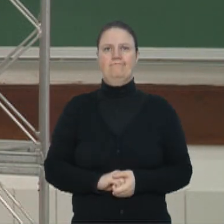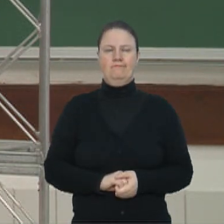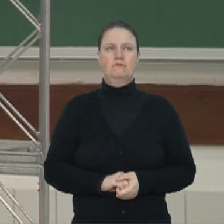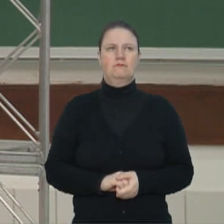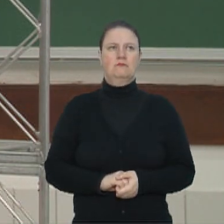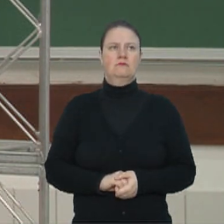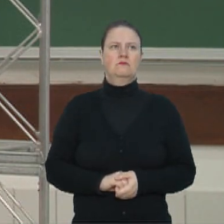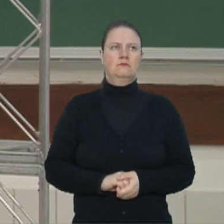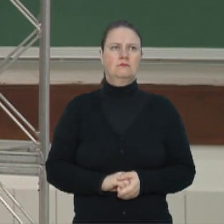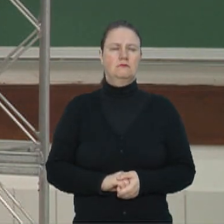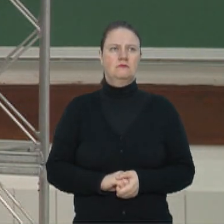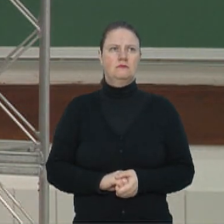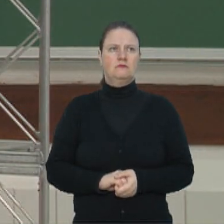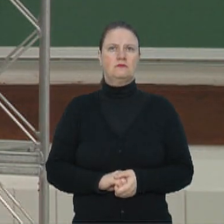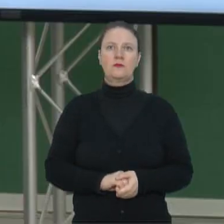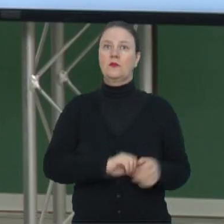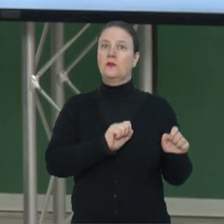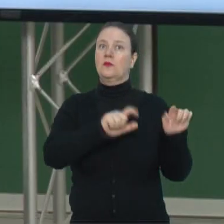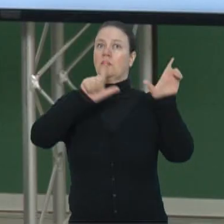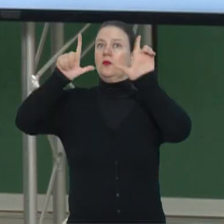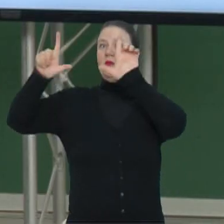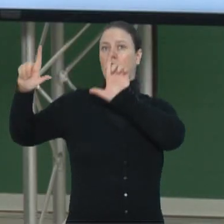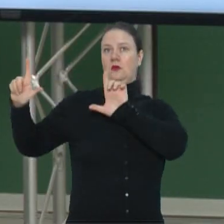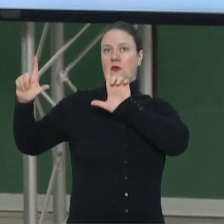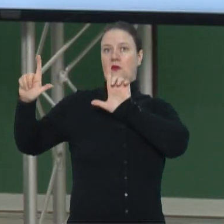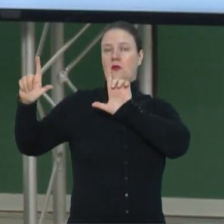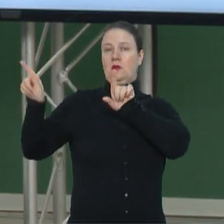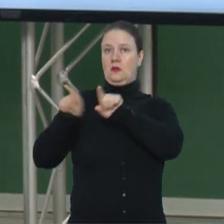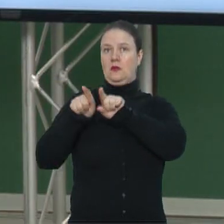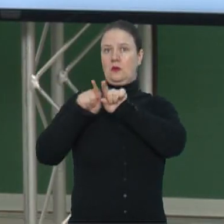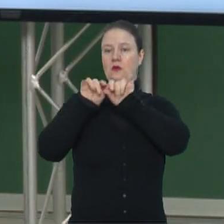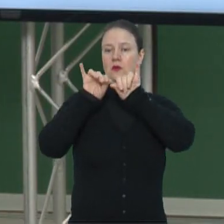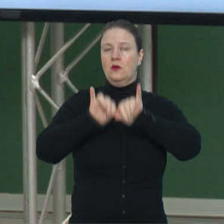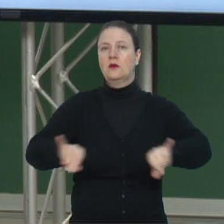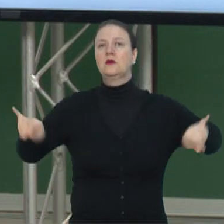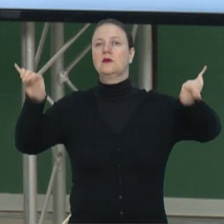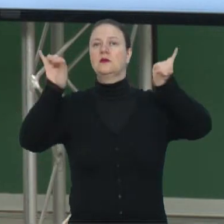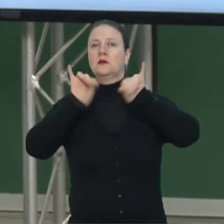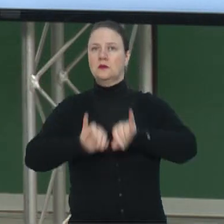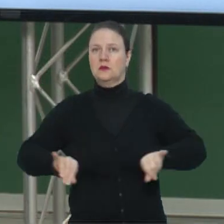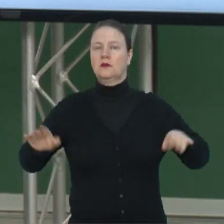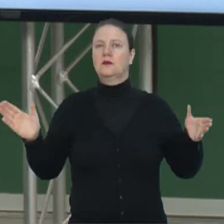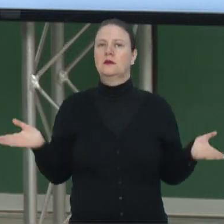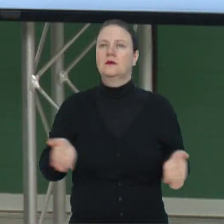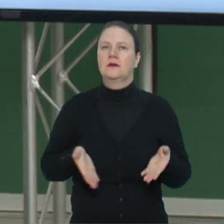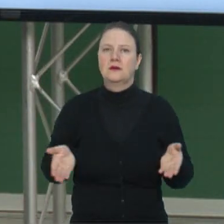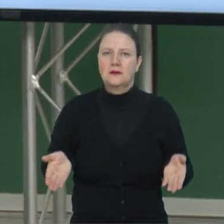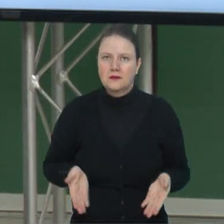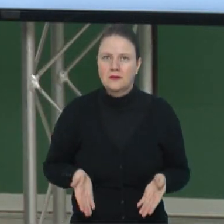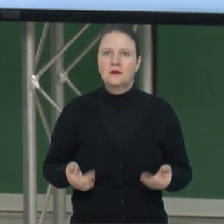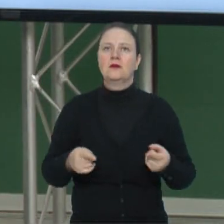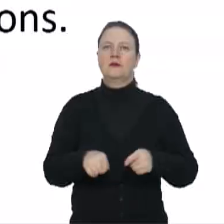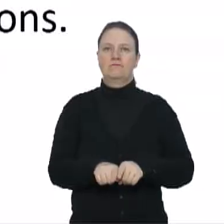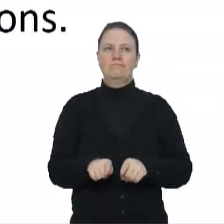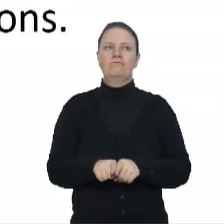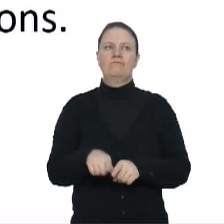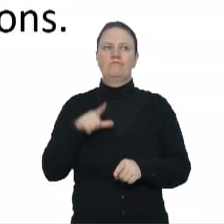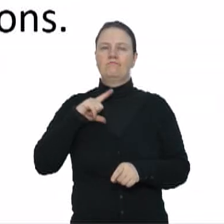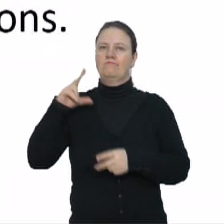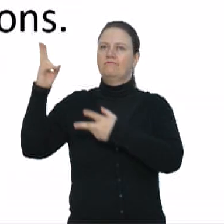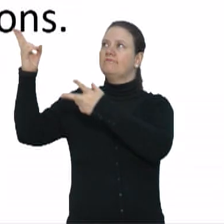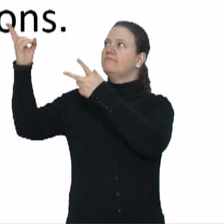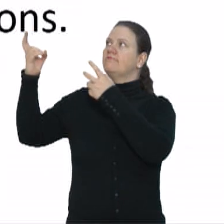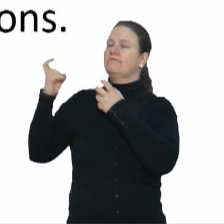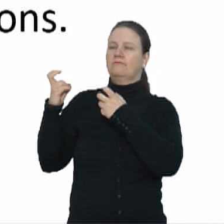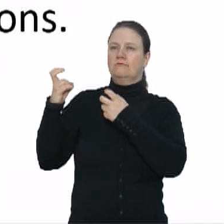E eu trouxe uma outra propaganda, Advertisement 2. Essa agora, a gente tem ali na imagem